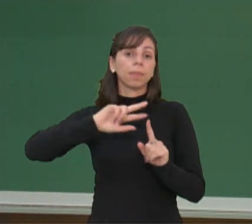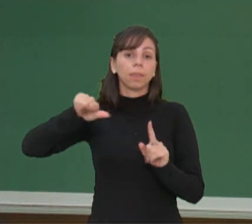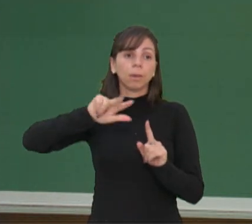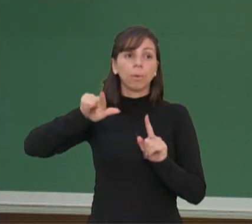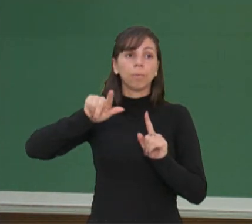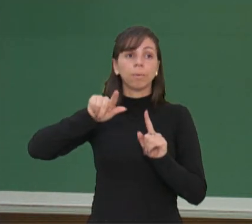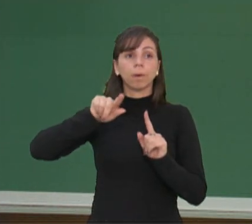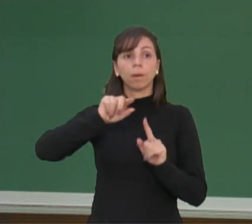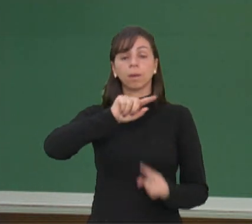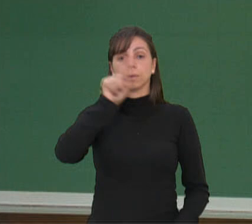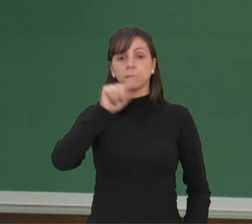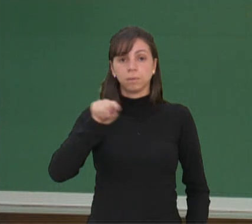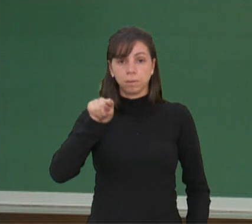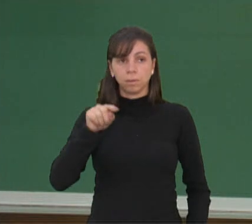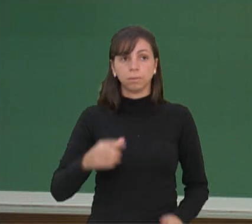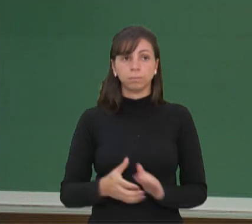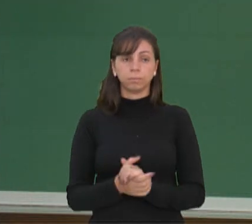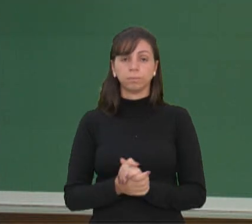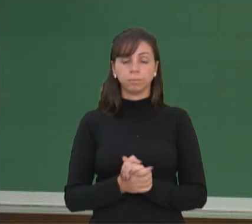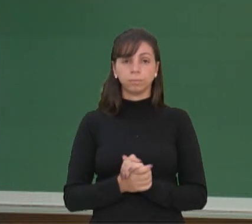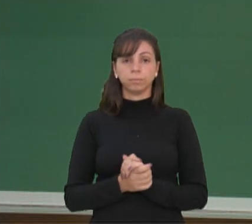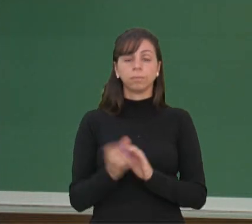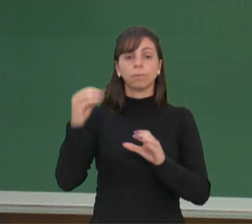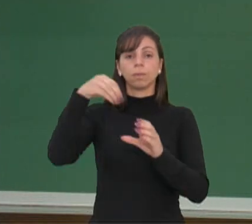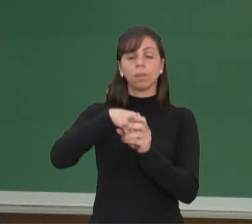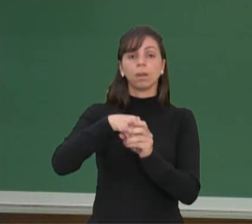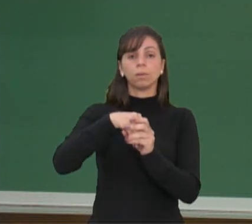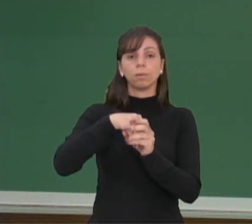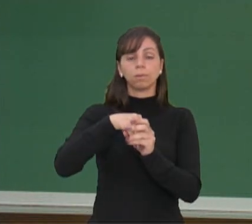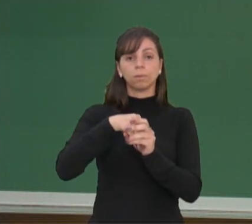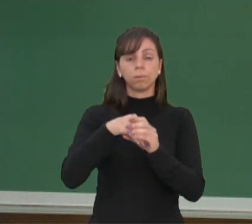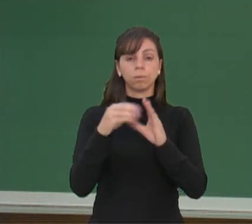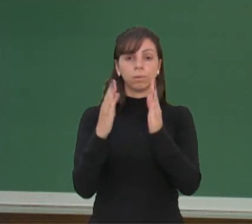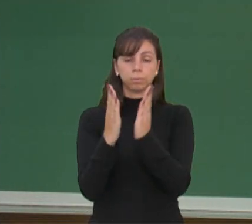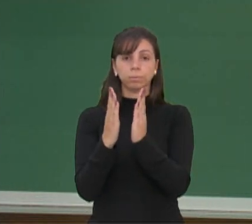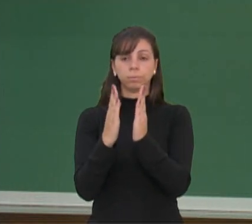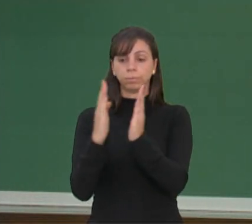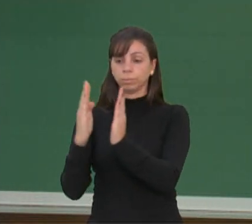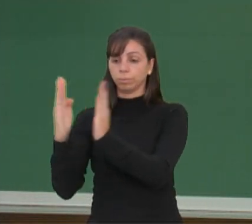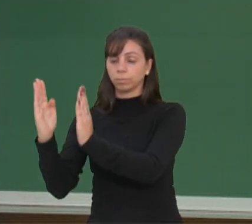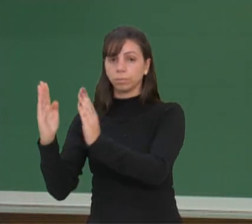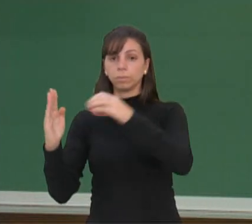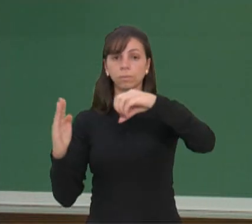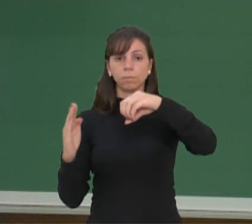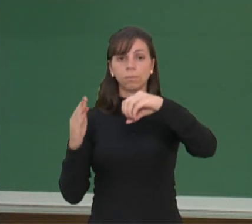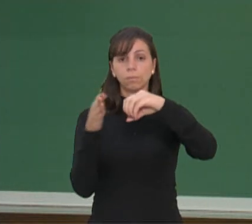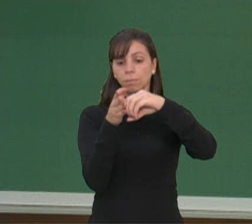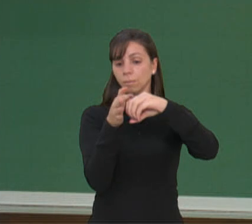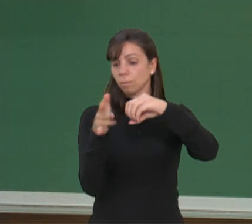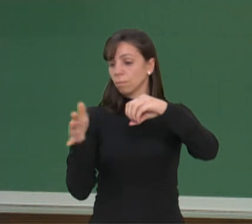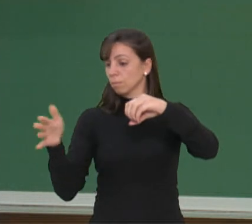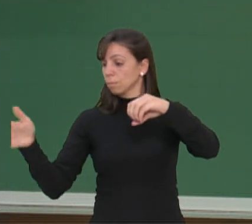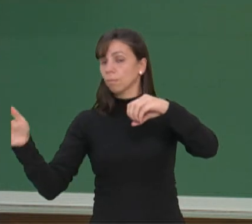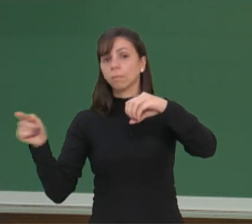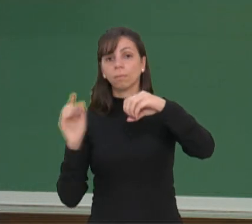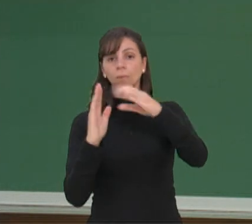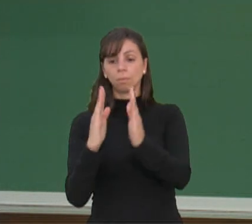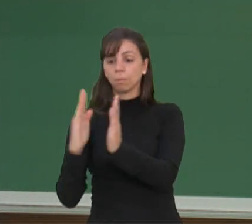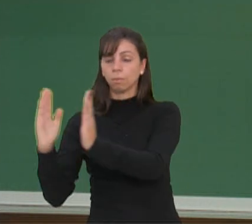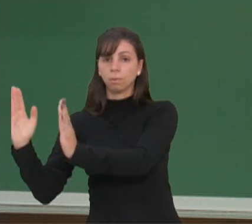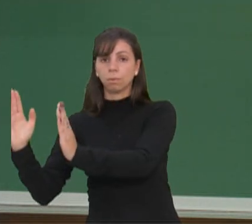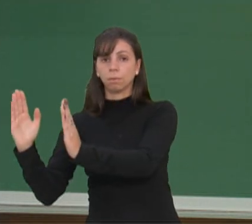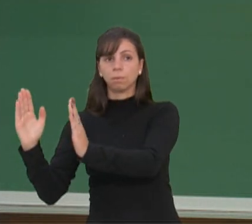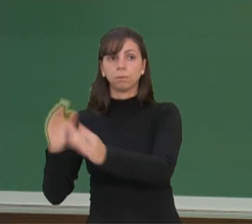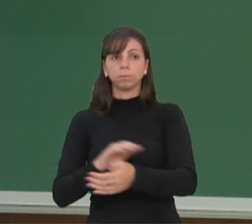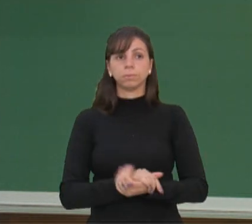inteiro. Só os que têm módulo natural. Ou seja, a distância do número até o zero seja um número natural. Tá? Então, tá